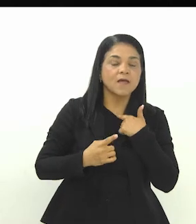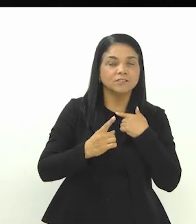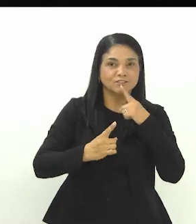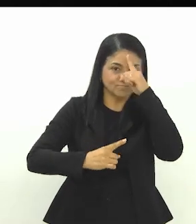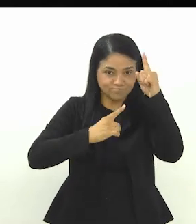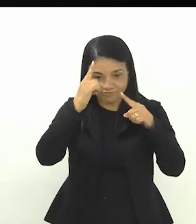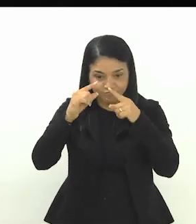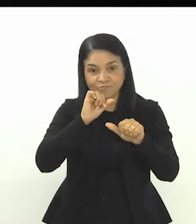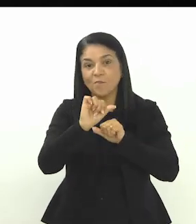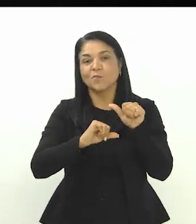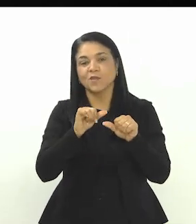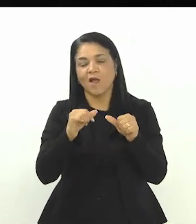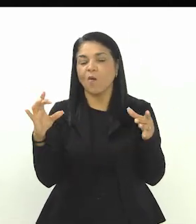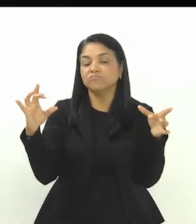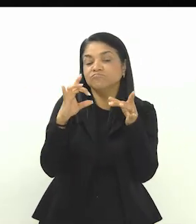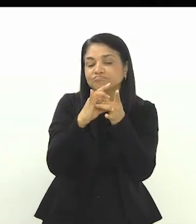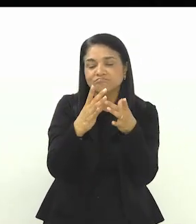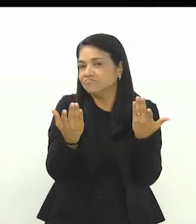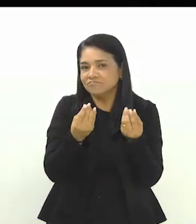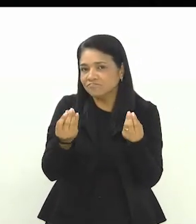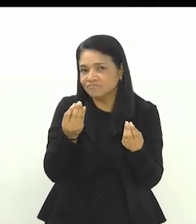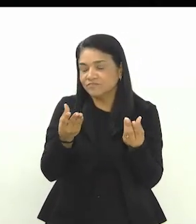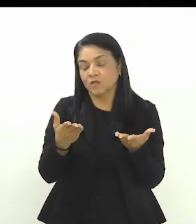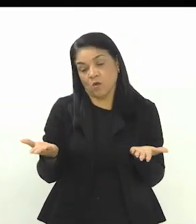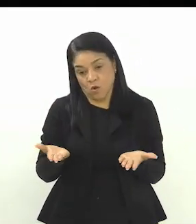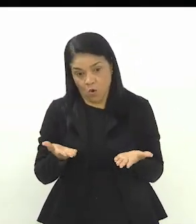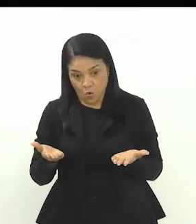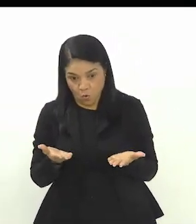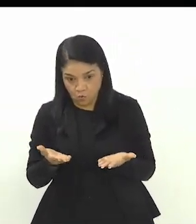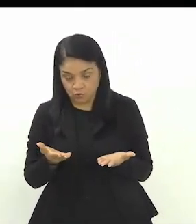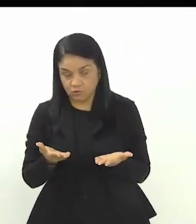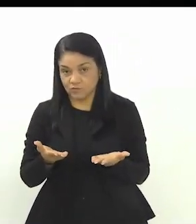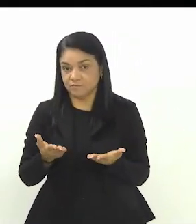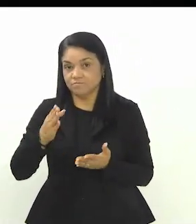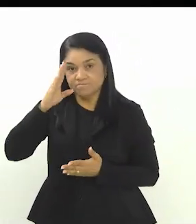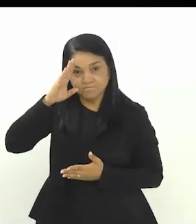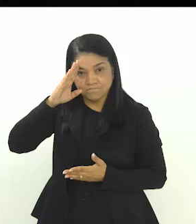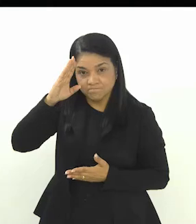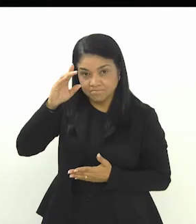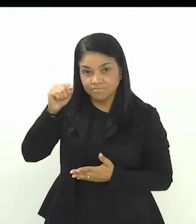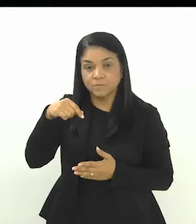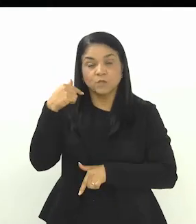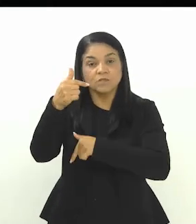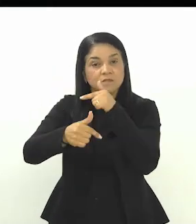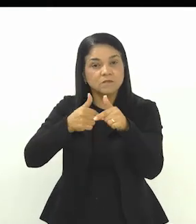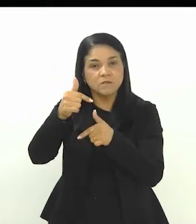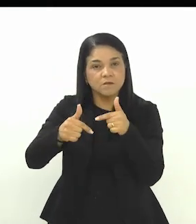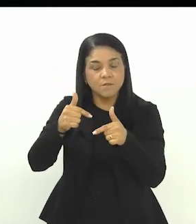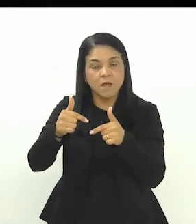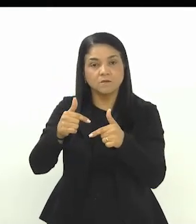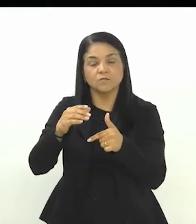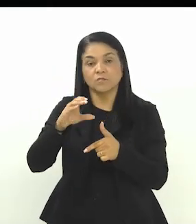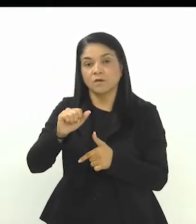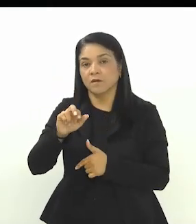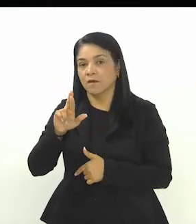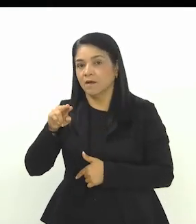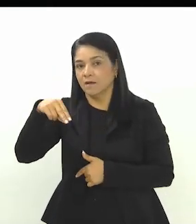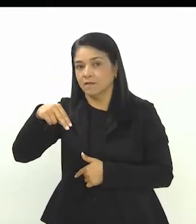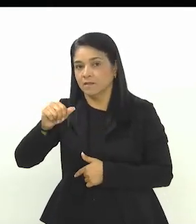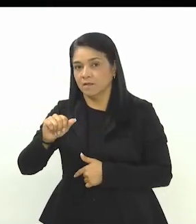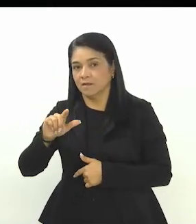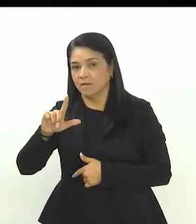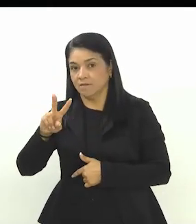de criar, de mudar? Na verdade é o seguinte, nos dias de hoje, principalmente, eu trabalho com